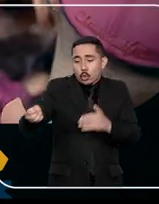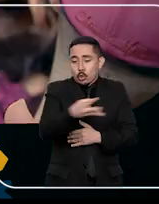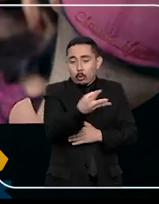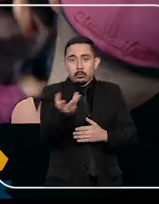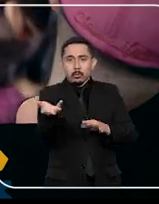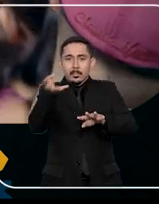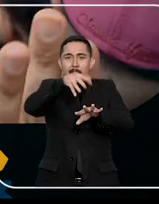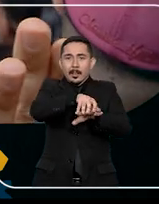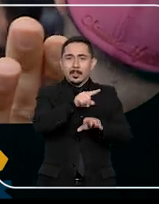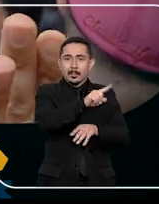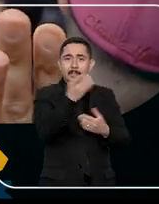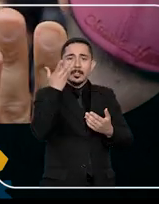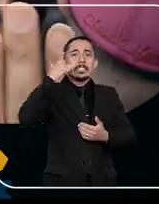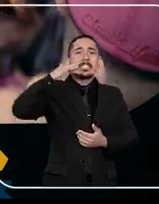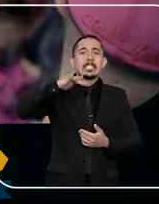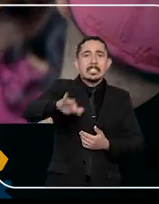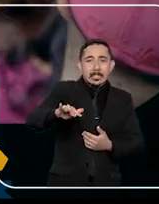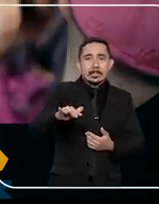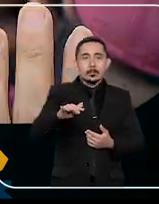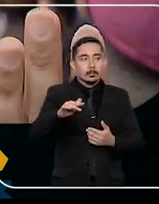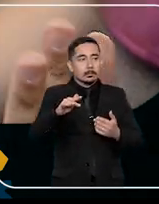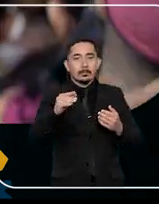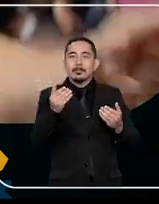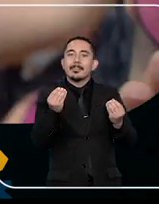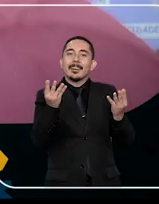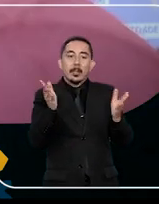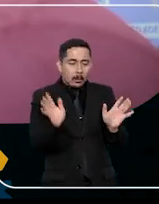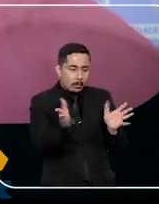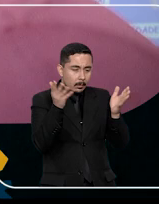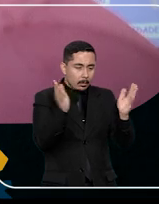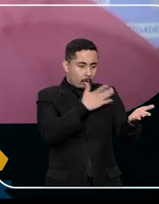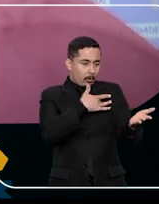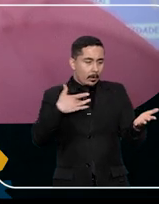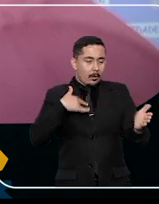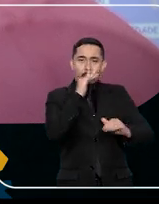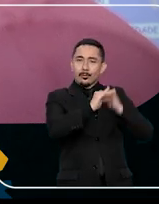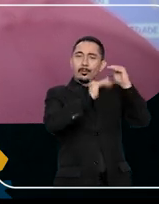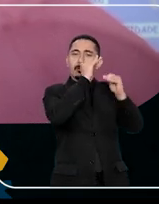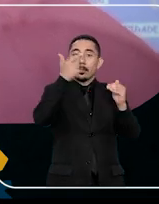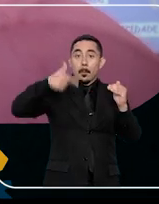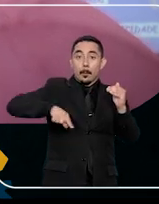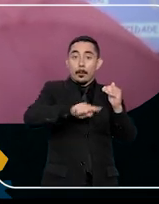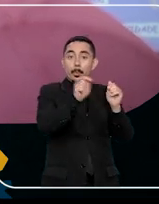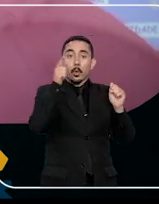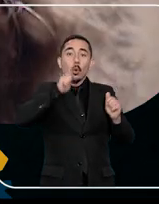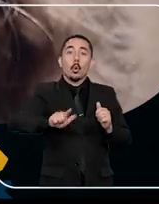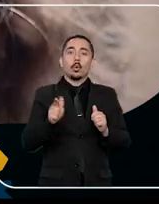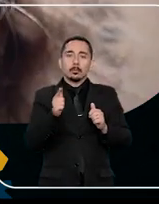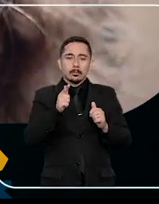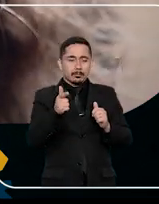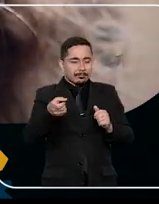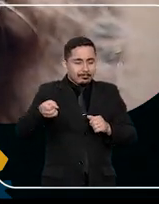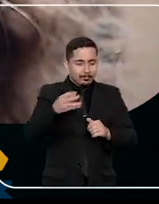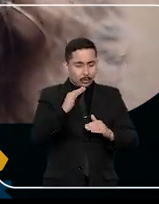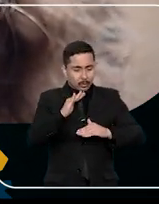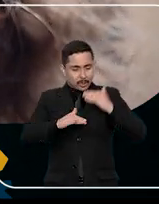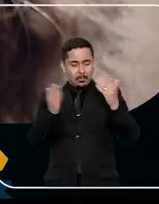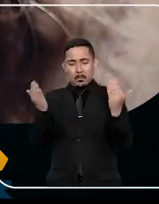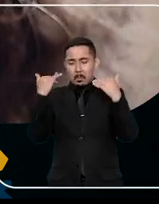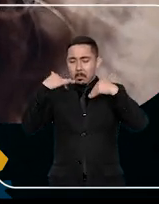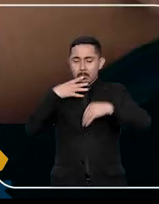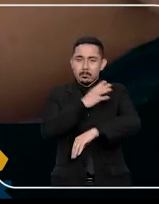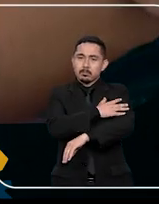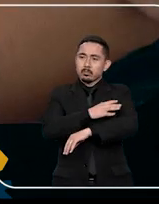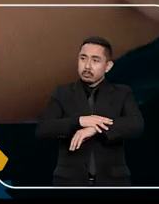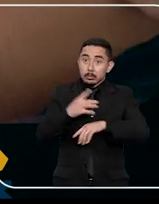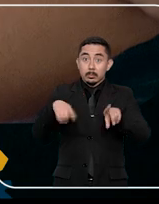interação com crianças a fim de promover saúde e atingir o maior potencial possível em termos de desenvolvimento